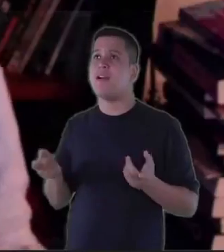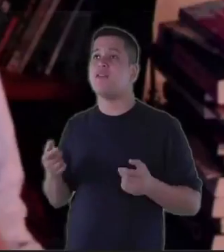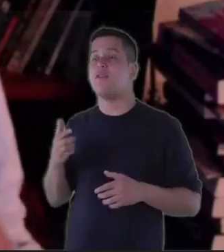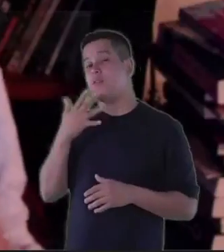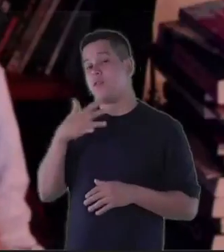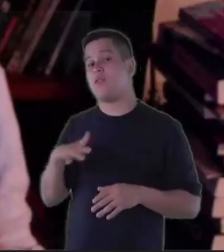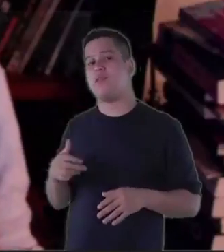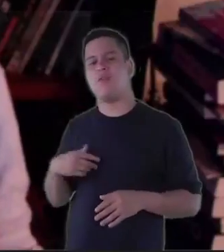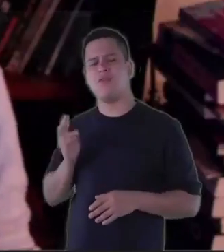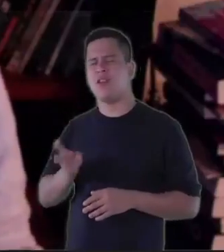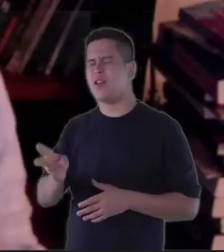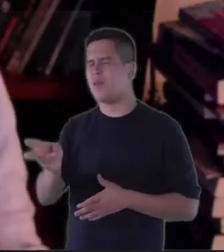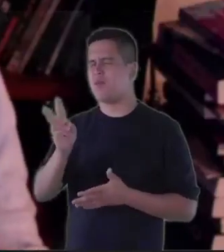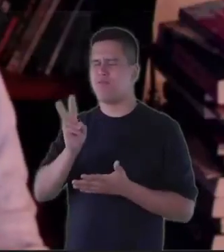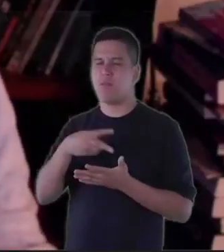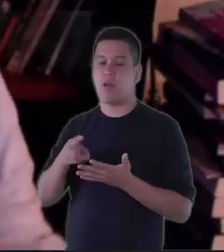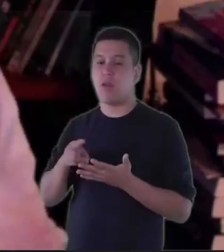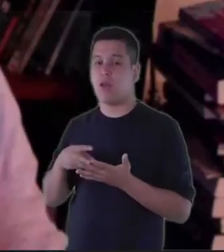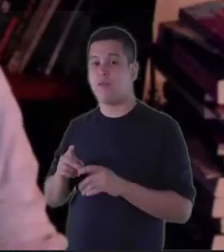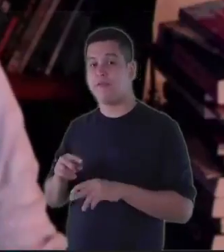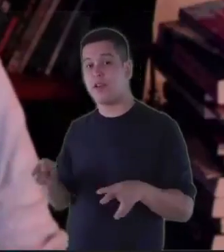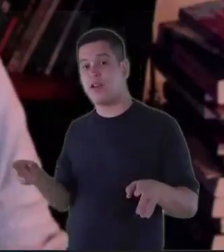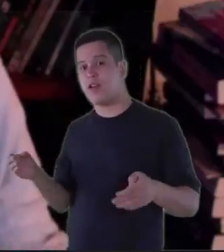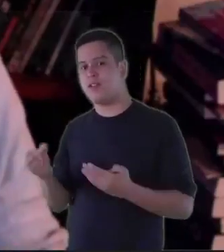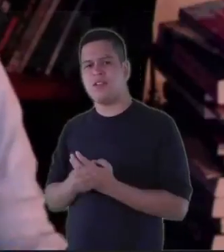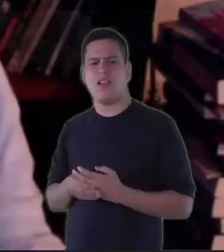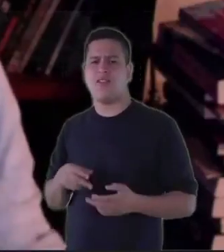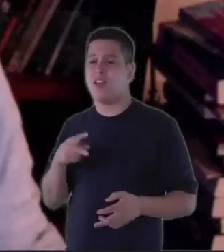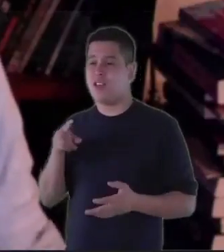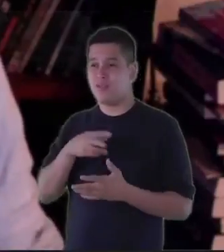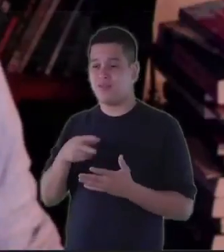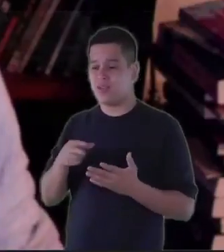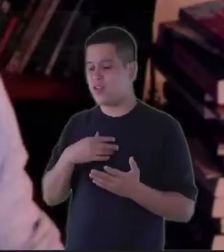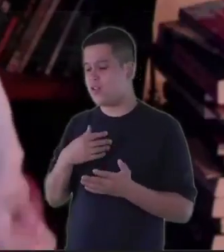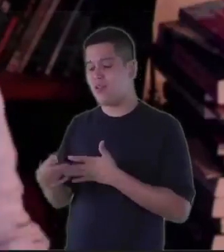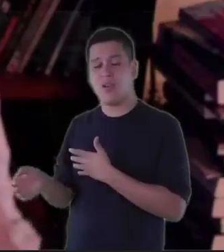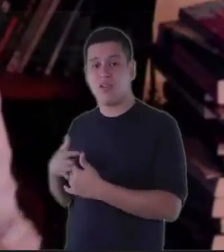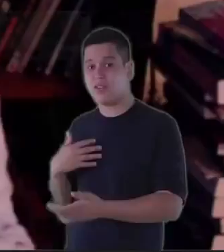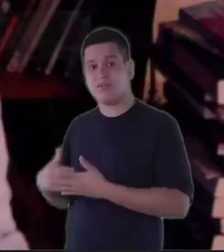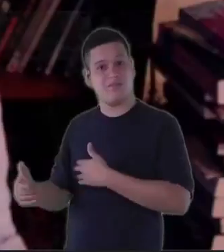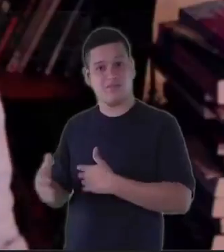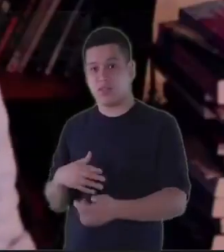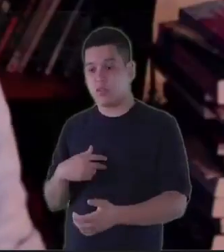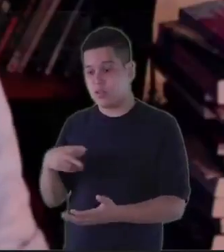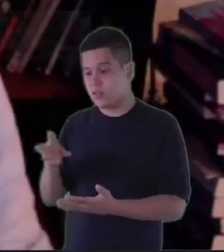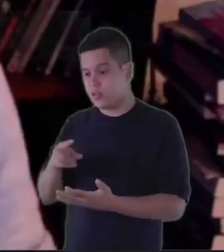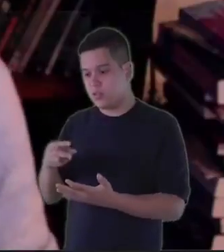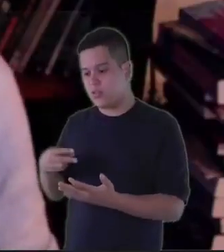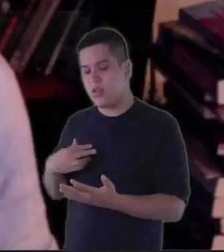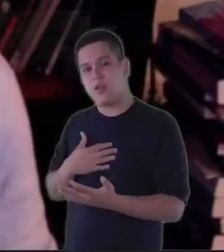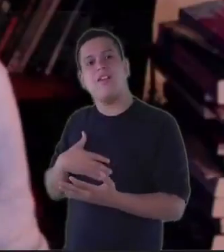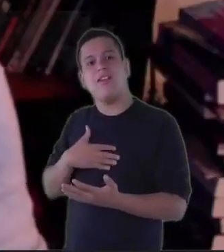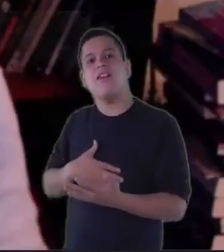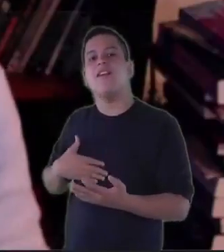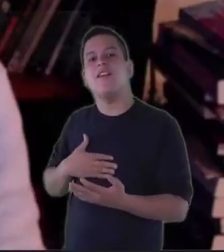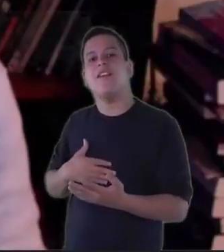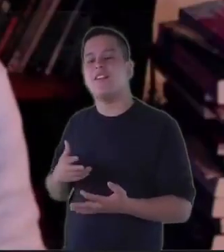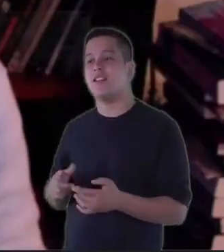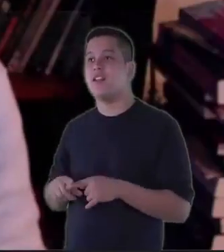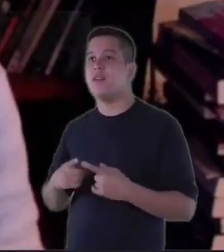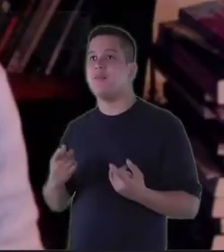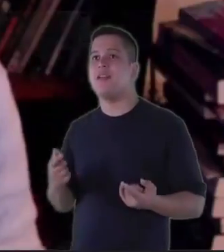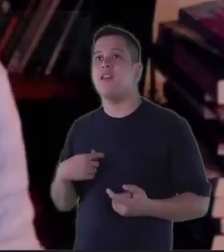né, de livro, bula de remédio, caixa de sucrilhos, o que me caía pela frente eu gostava de ler. E sempre tive